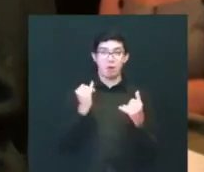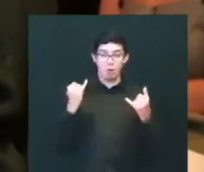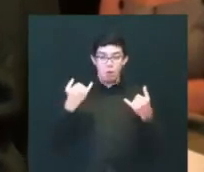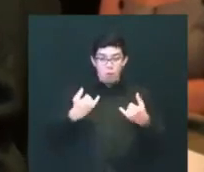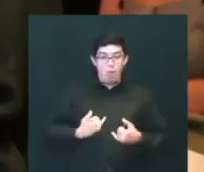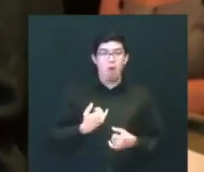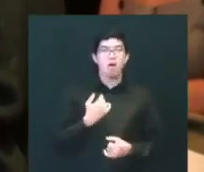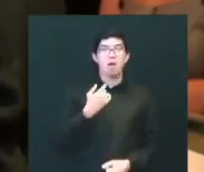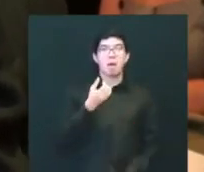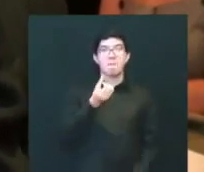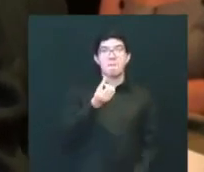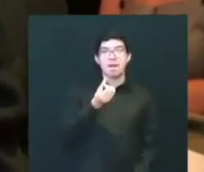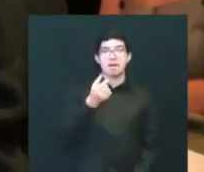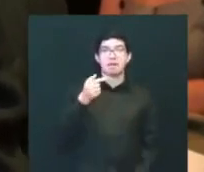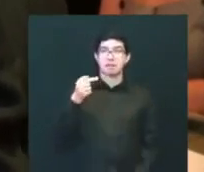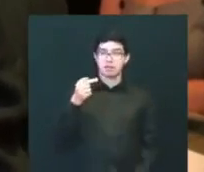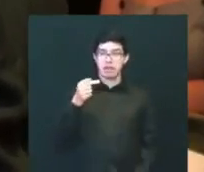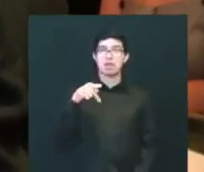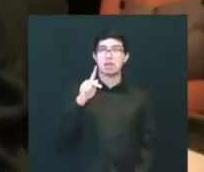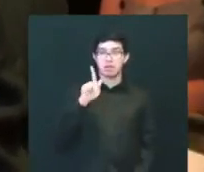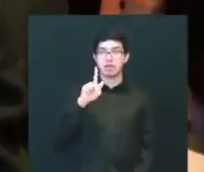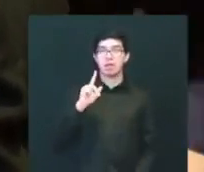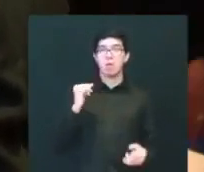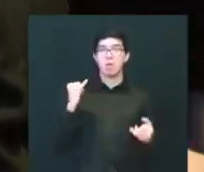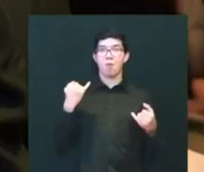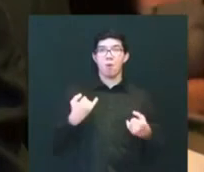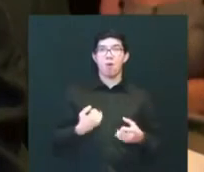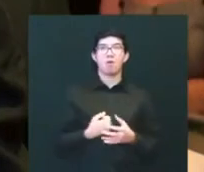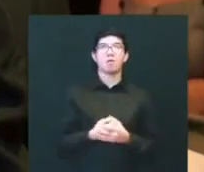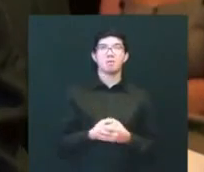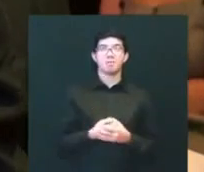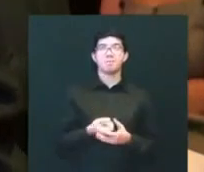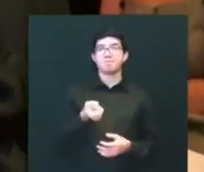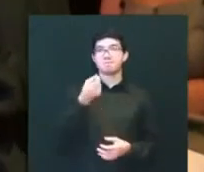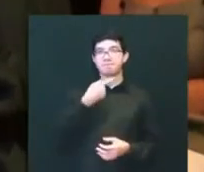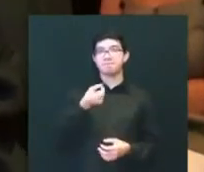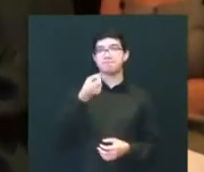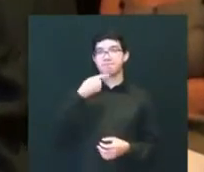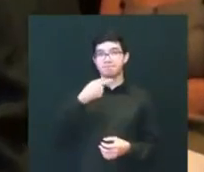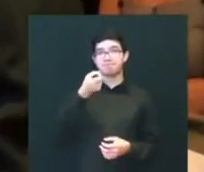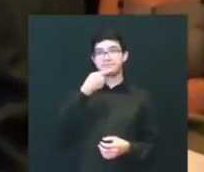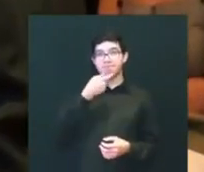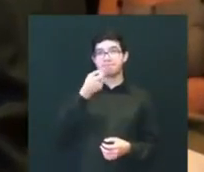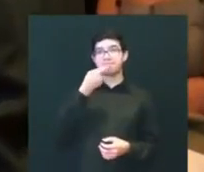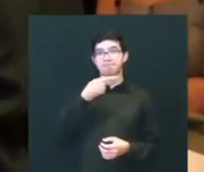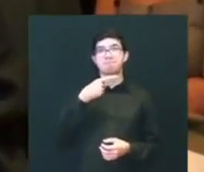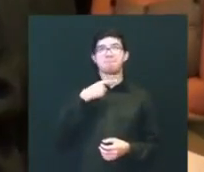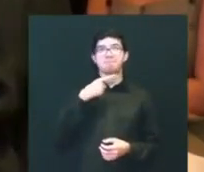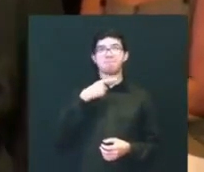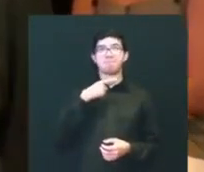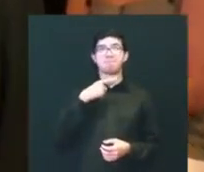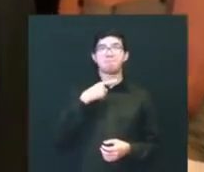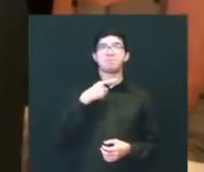No começo da medicação quimioterápica oral que eu estou utilizando até hoje, né, dosagem de